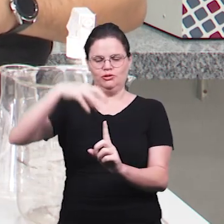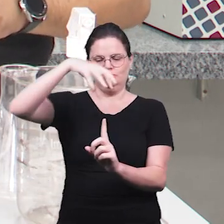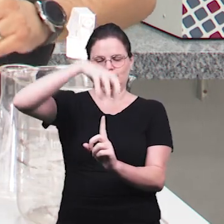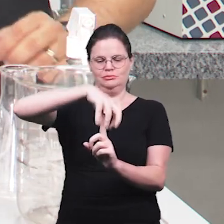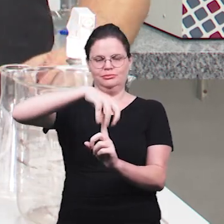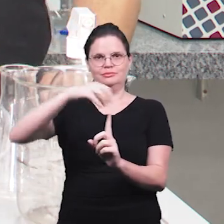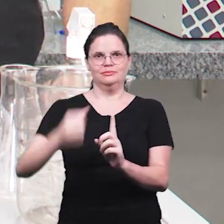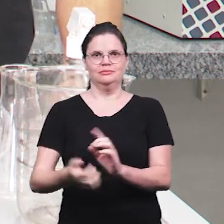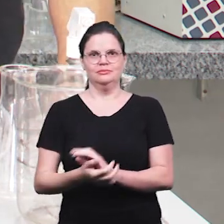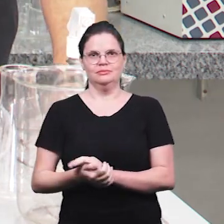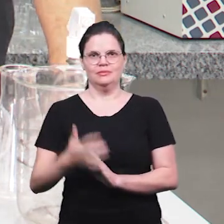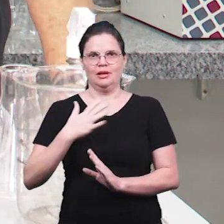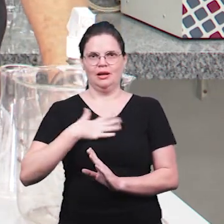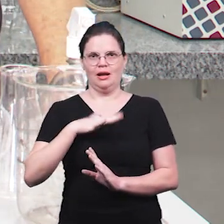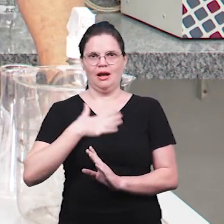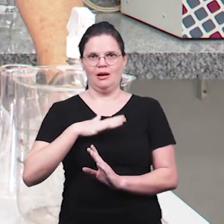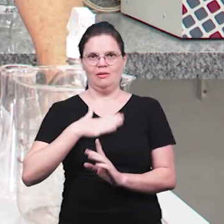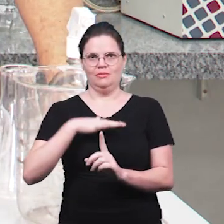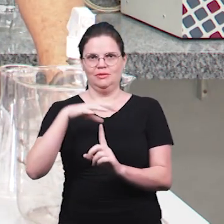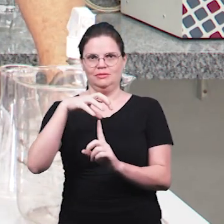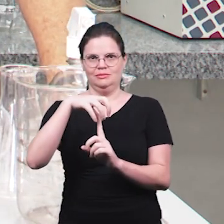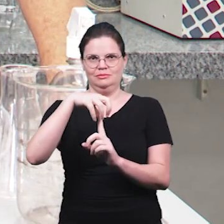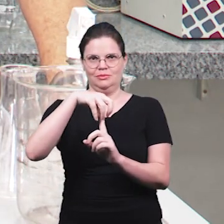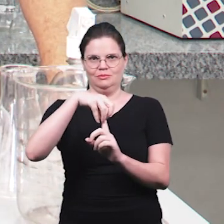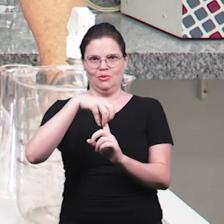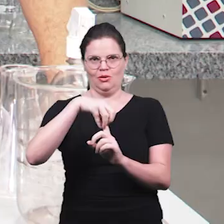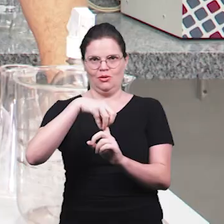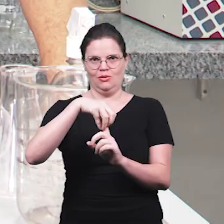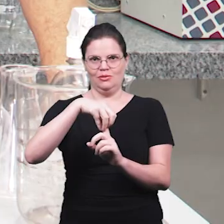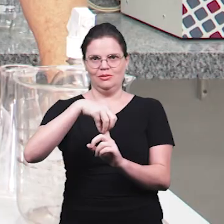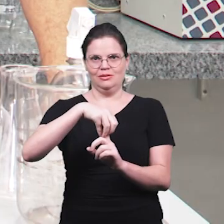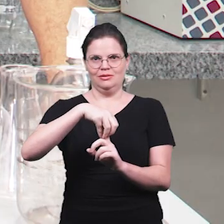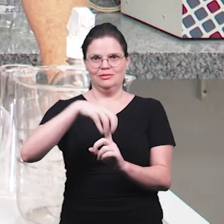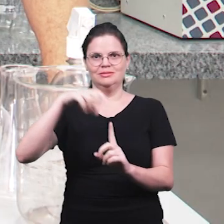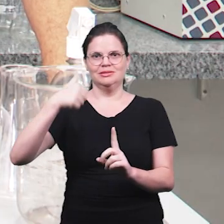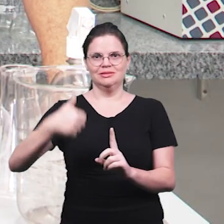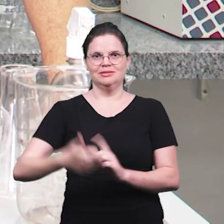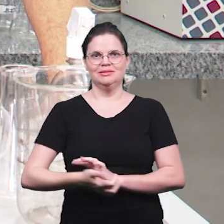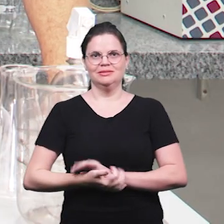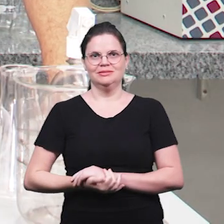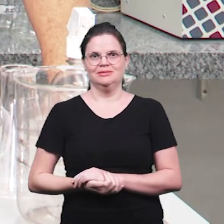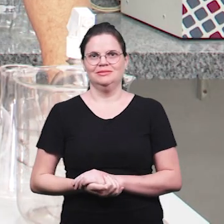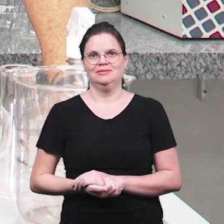lá. Devagarzinho para não apagar a vela, hein? Pode colocar até o final.